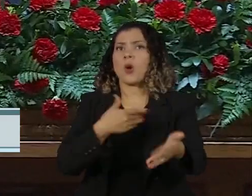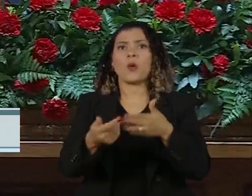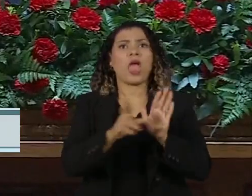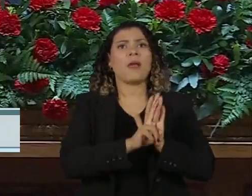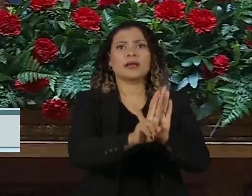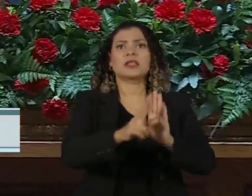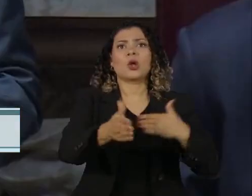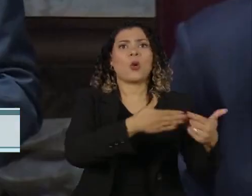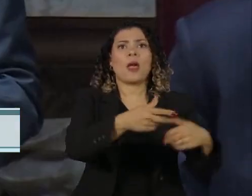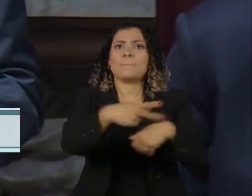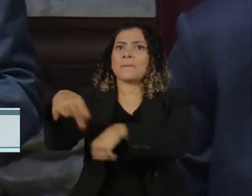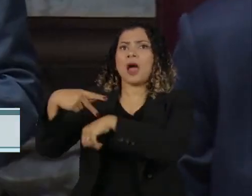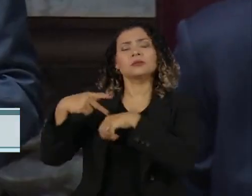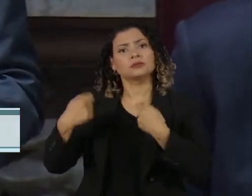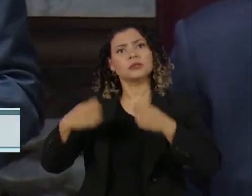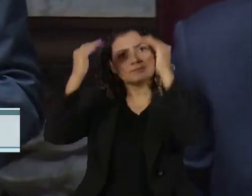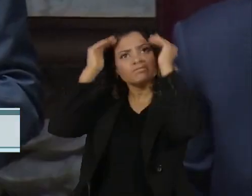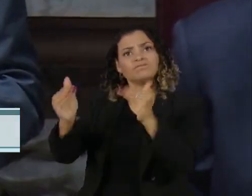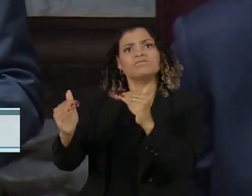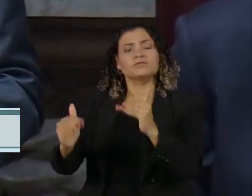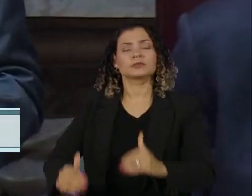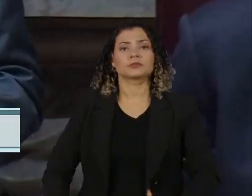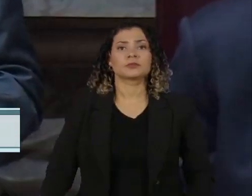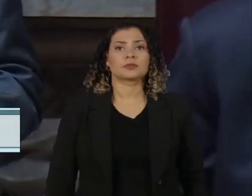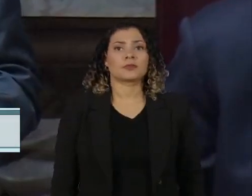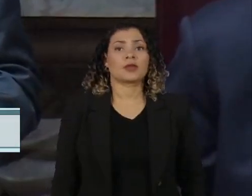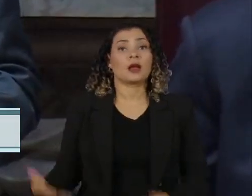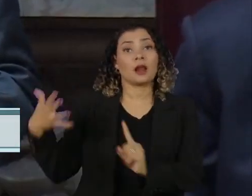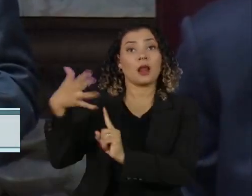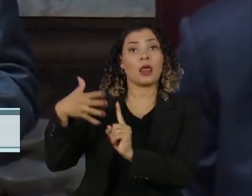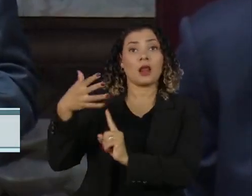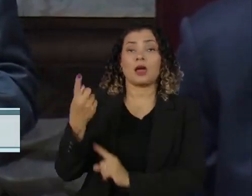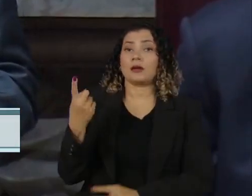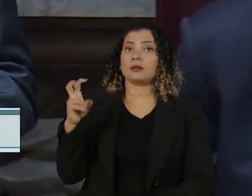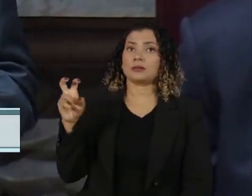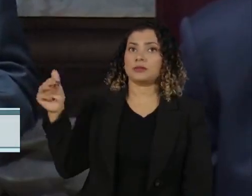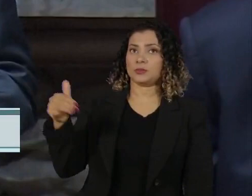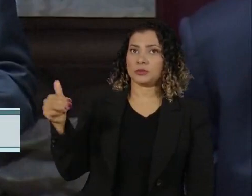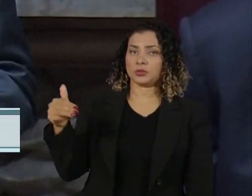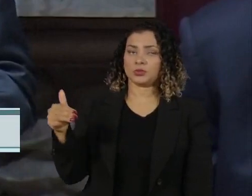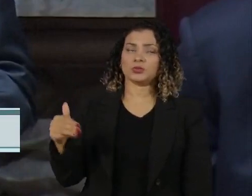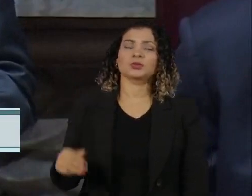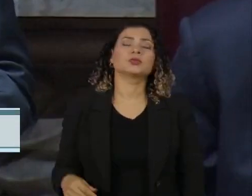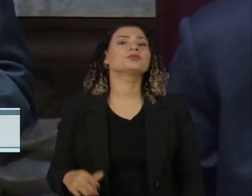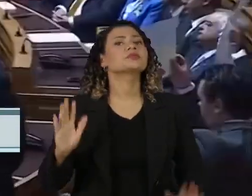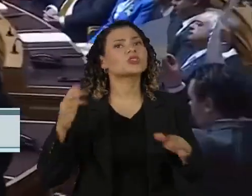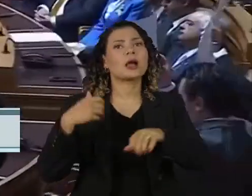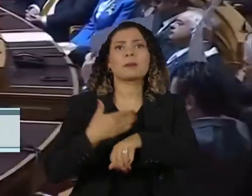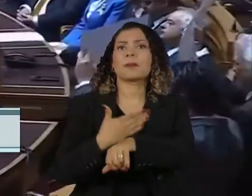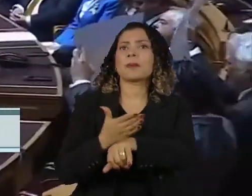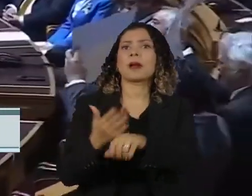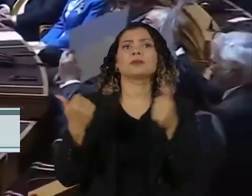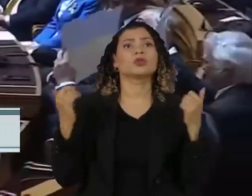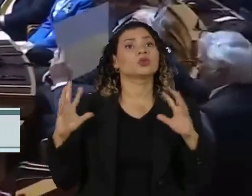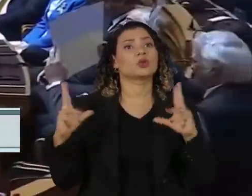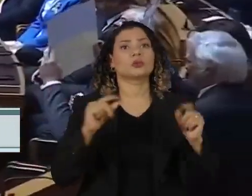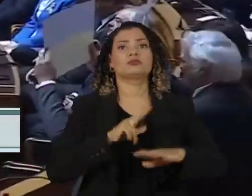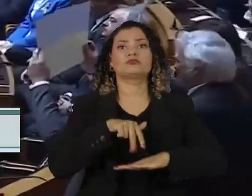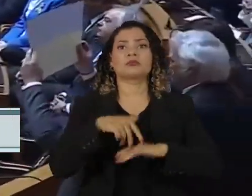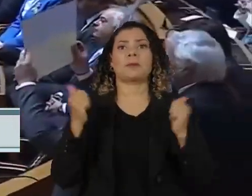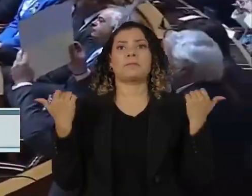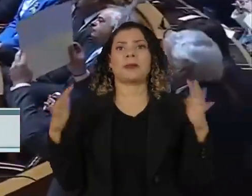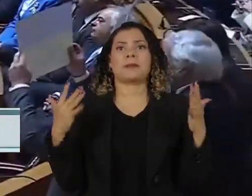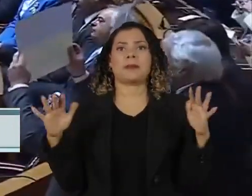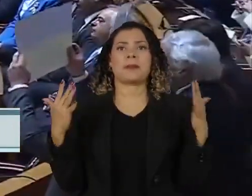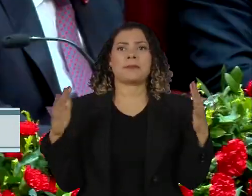do povo português. A fala de Lula durou pouco mais de 15 minutos e por várias vezes ele foi aplaudido de pé.